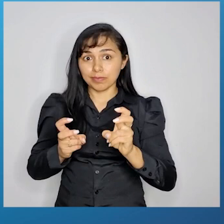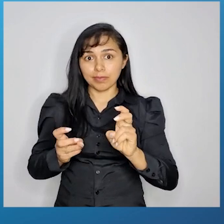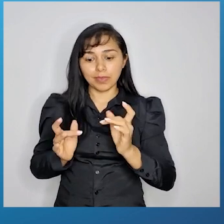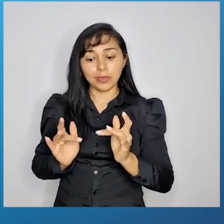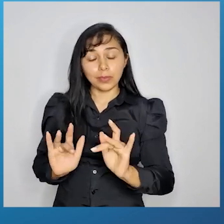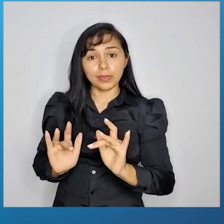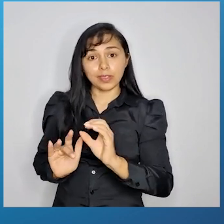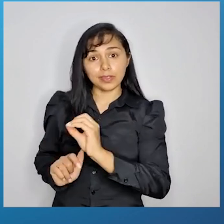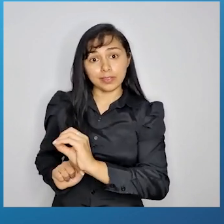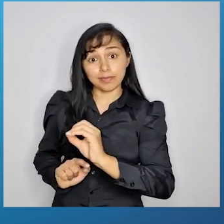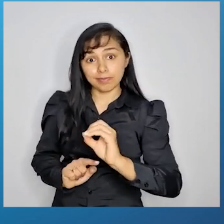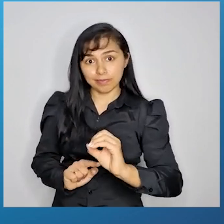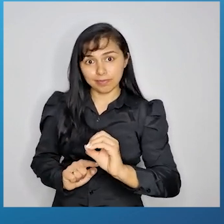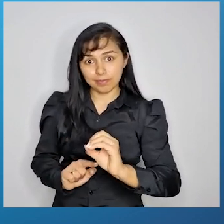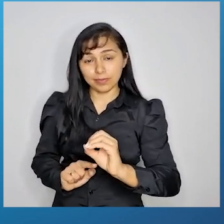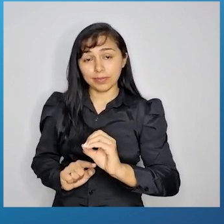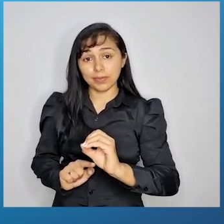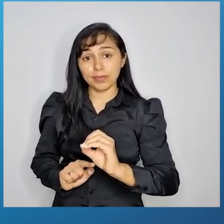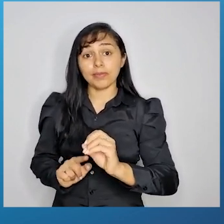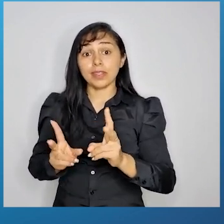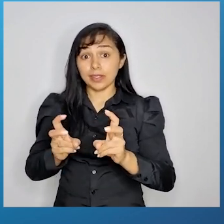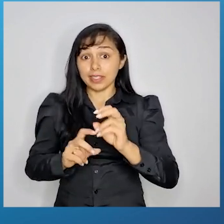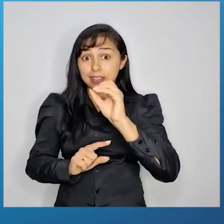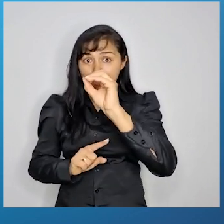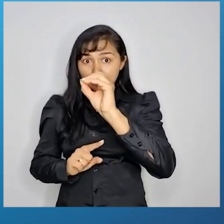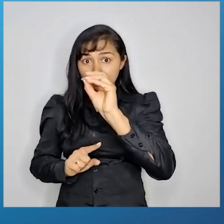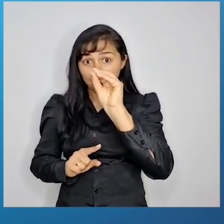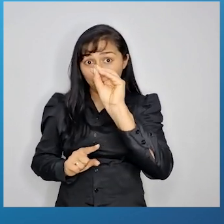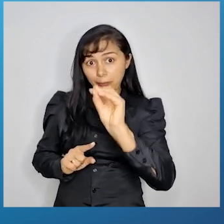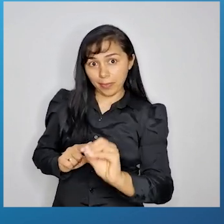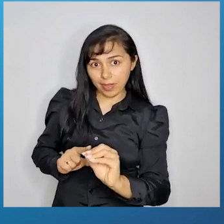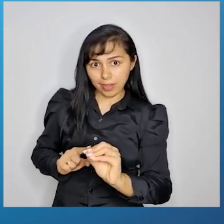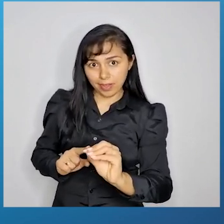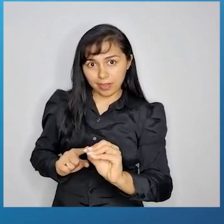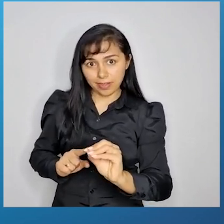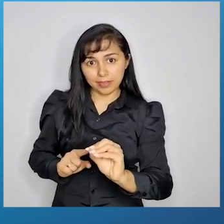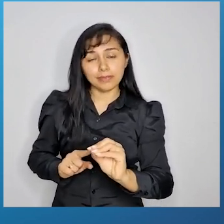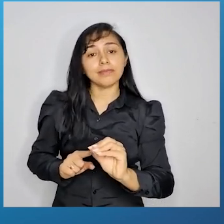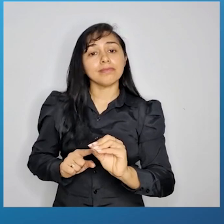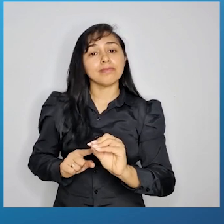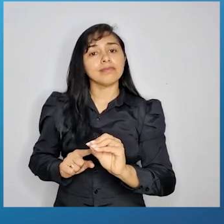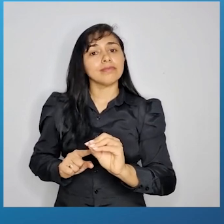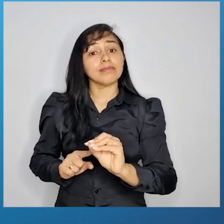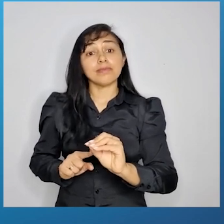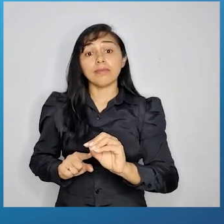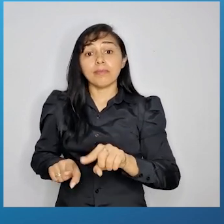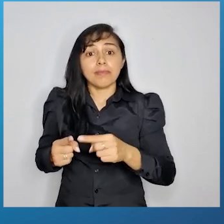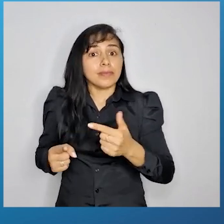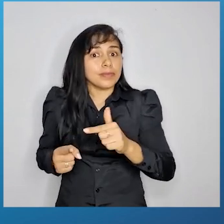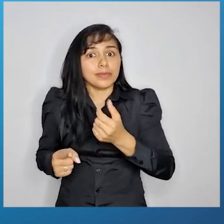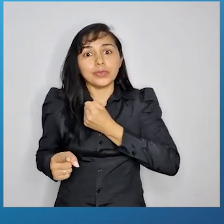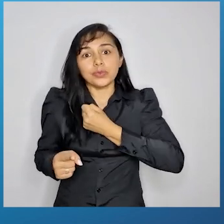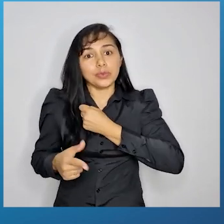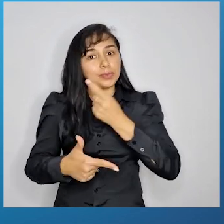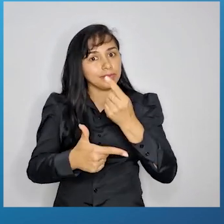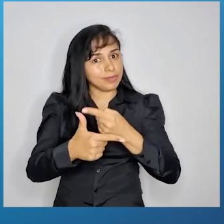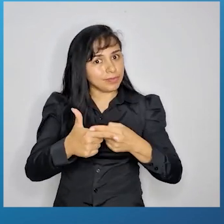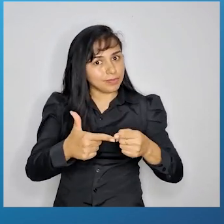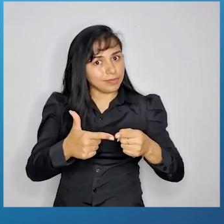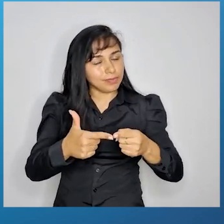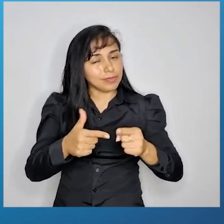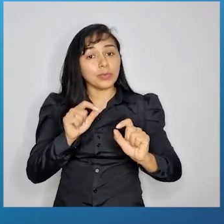que aconteceu. Eu baixei aqui esse 0 e isso não me fez operar